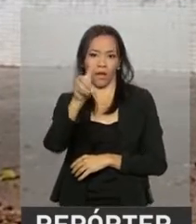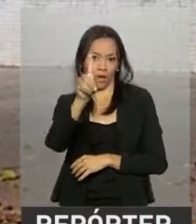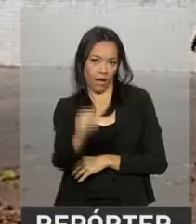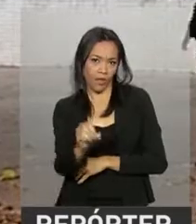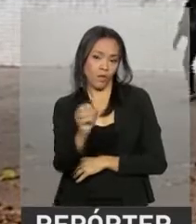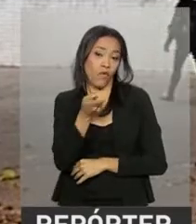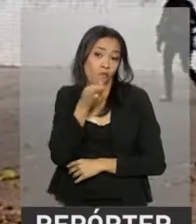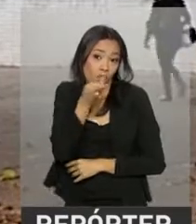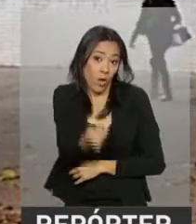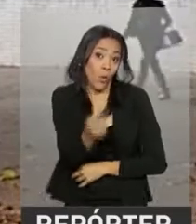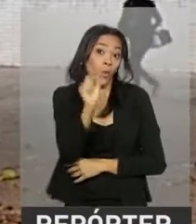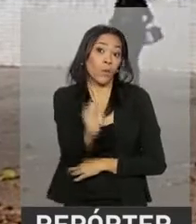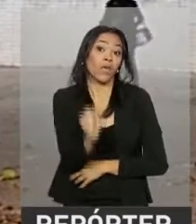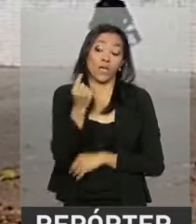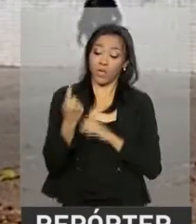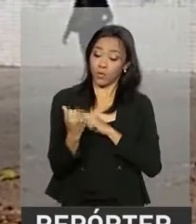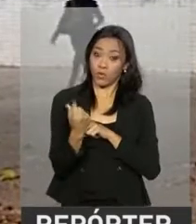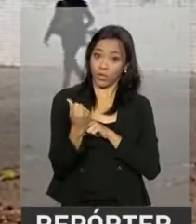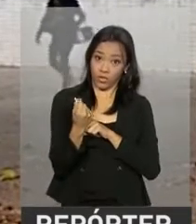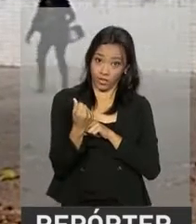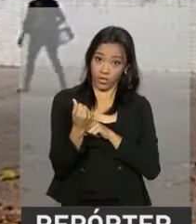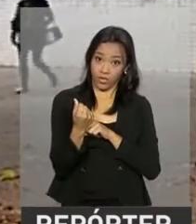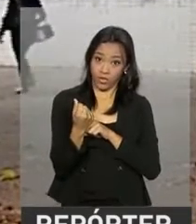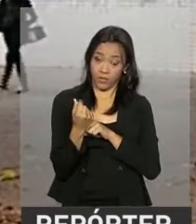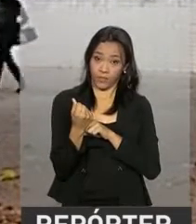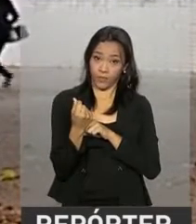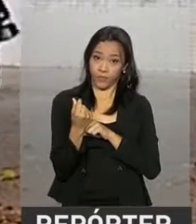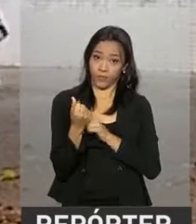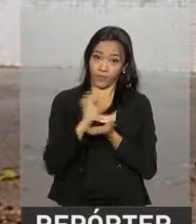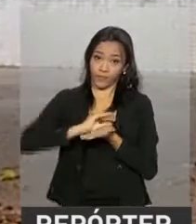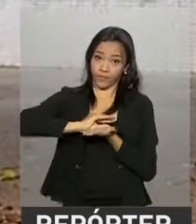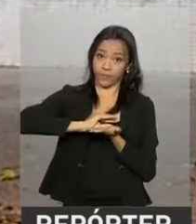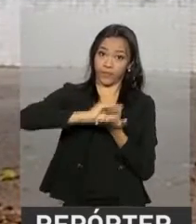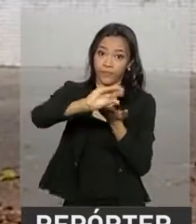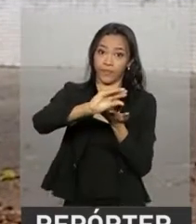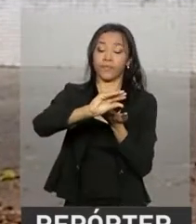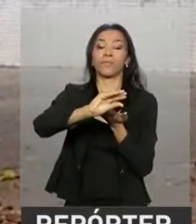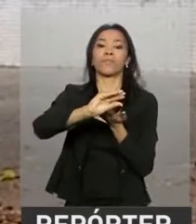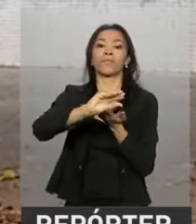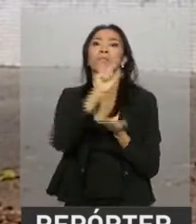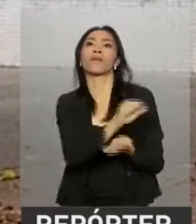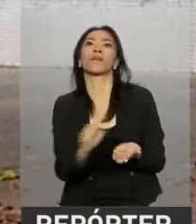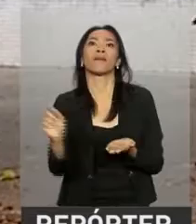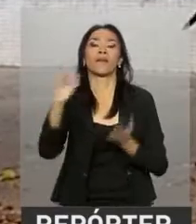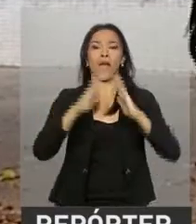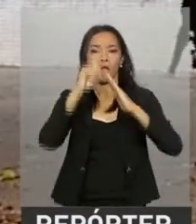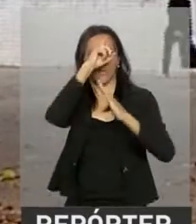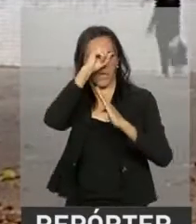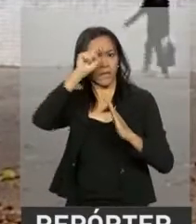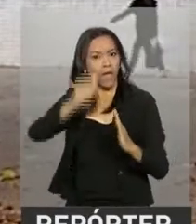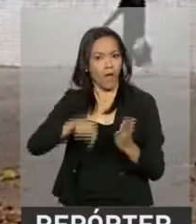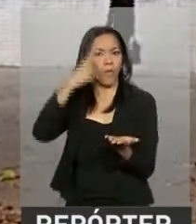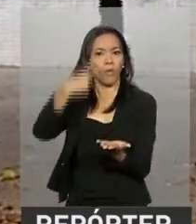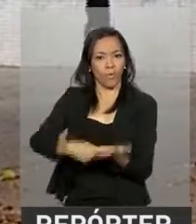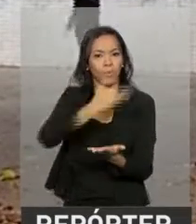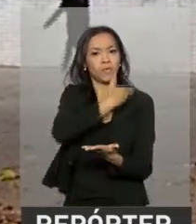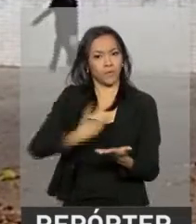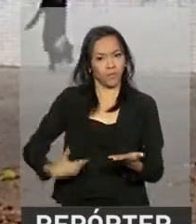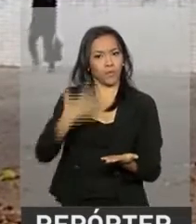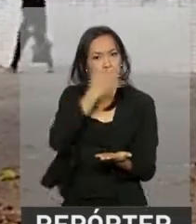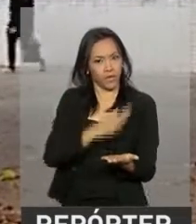de que o repasse aos hospitais universitários federais é um compromisso federal